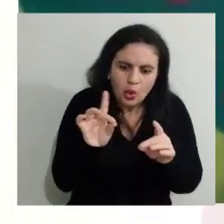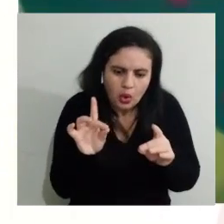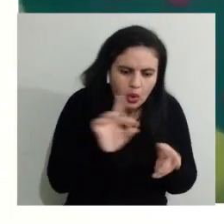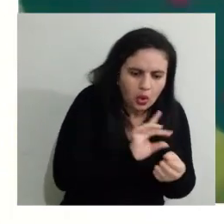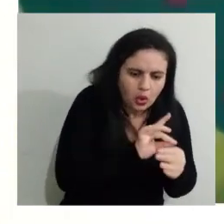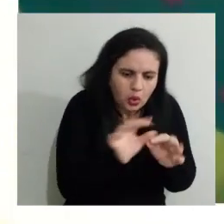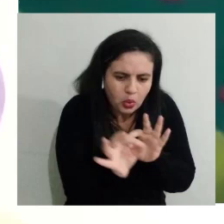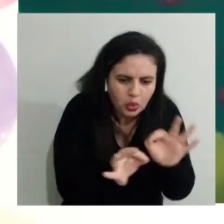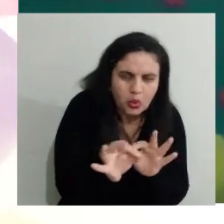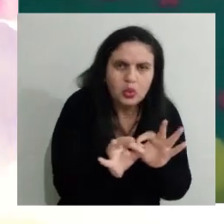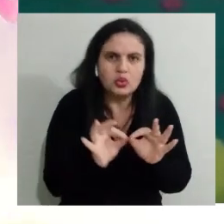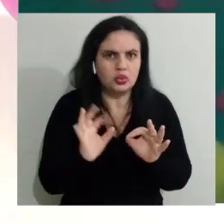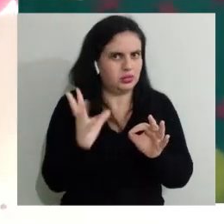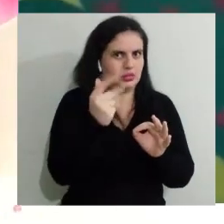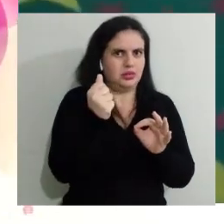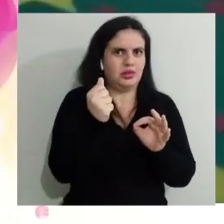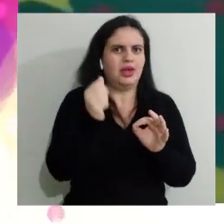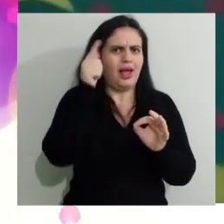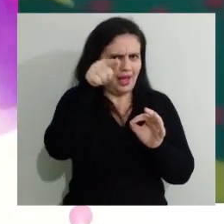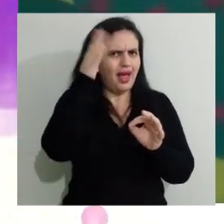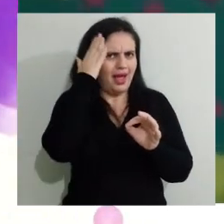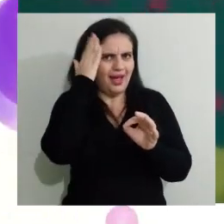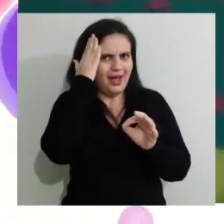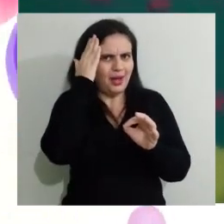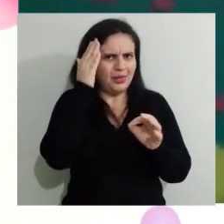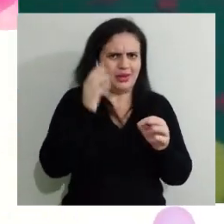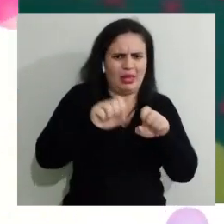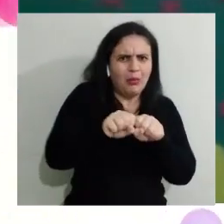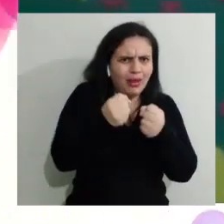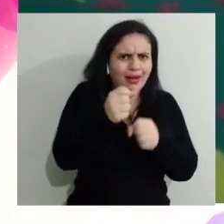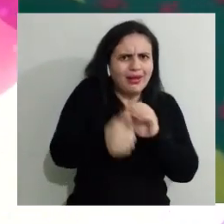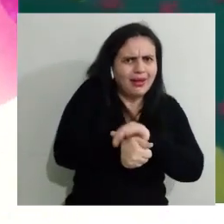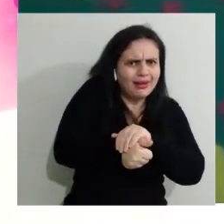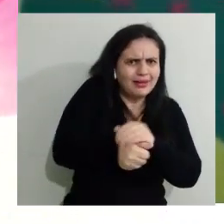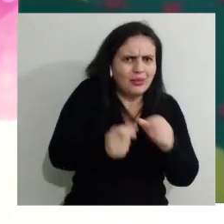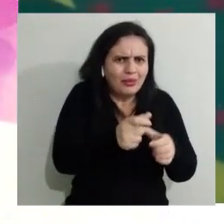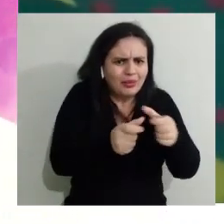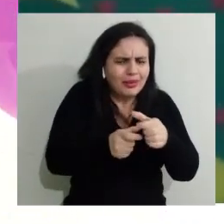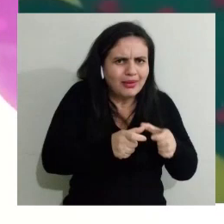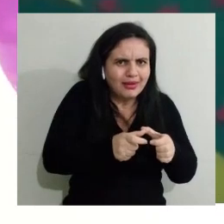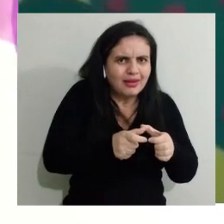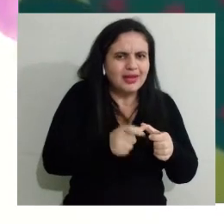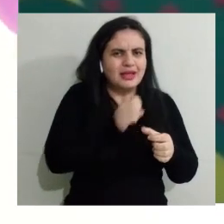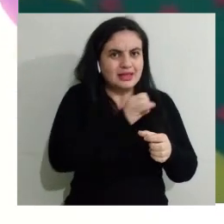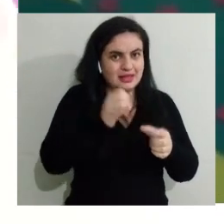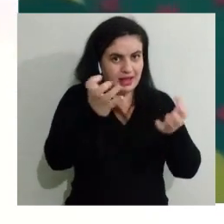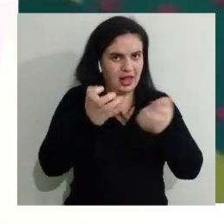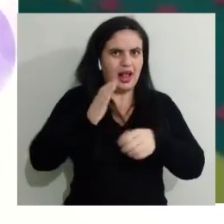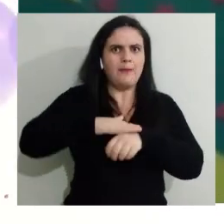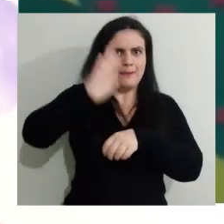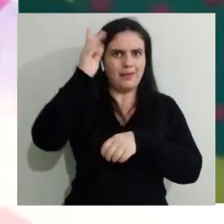todos. Agora você já sabe por que a tartaruga tem esse lindo casco tão bem remendado. E se você quiser